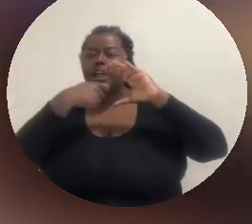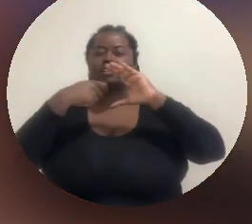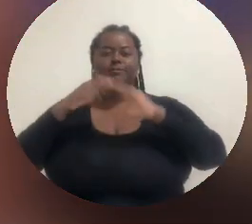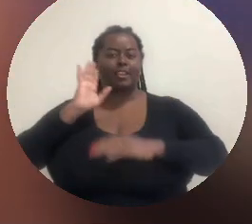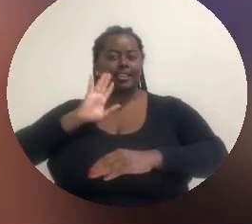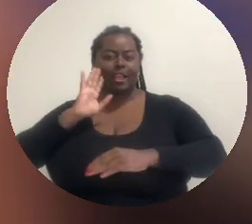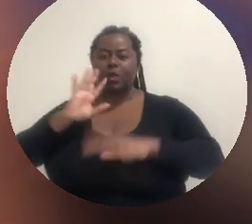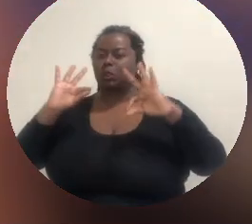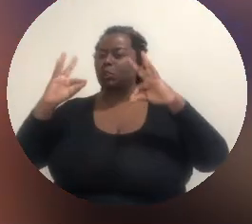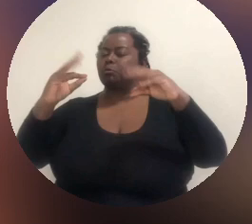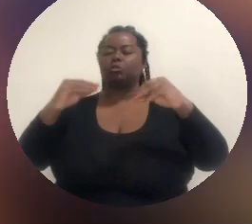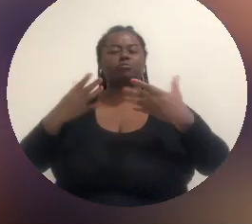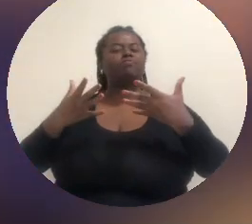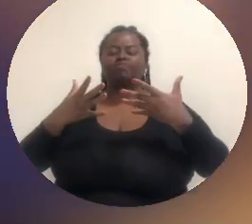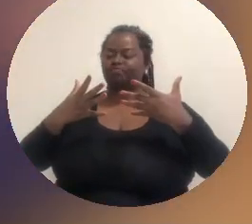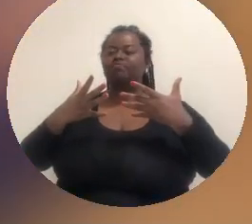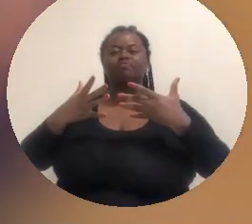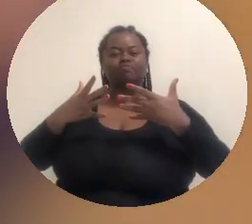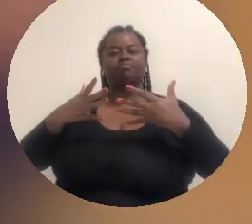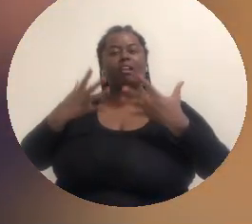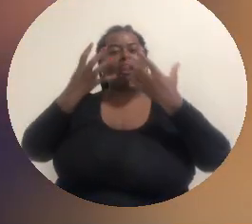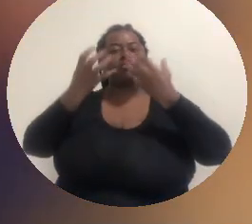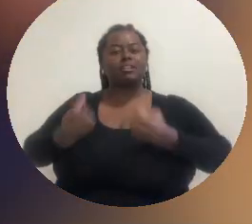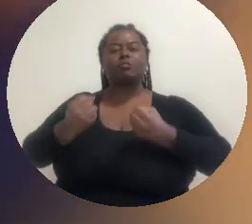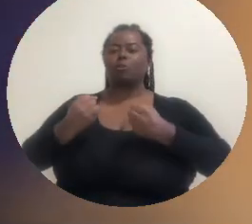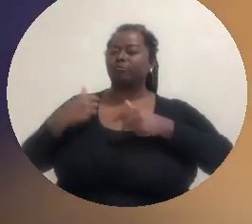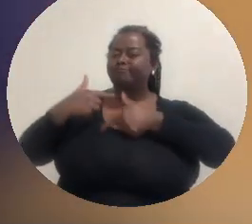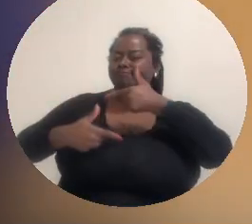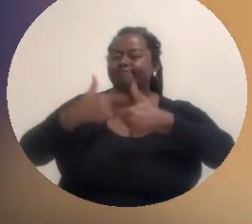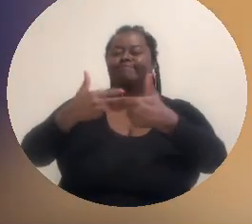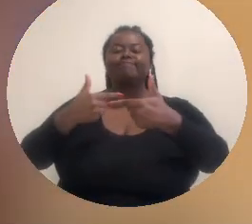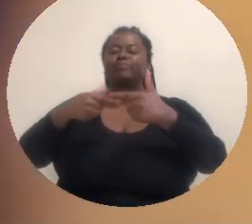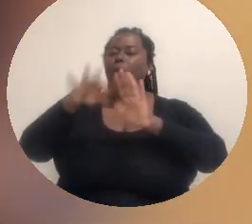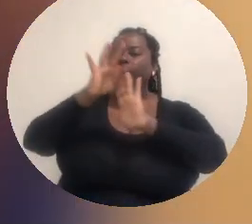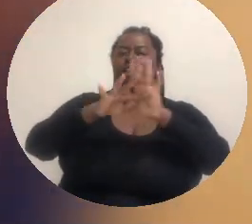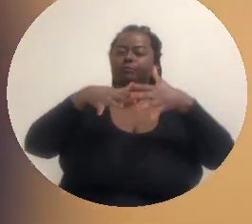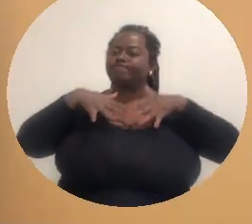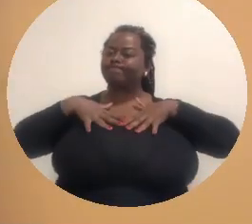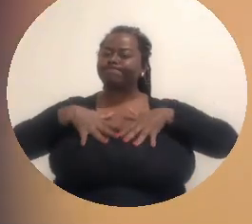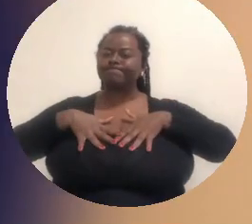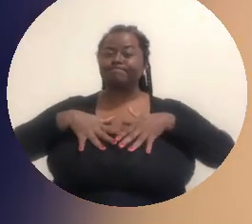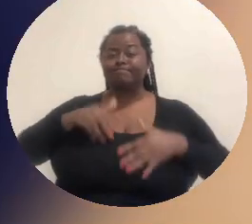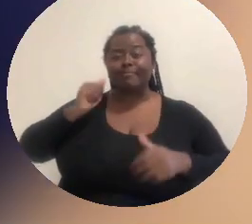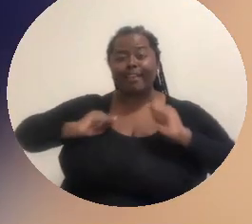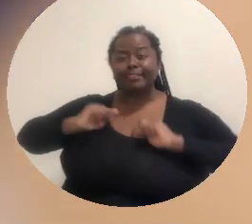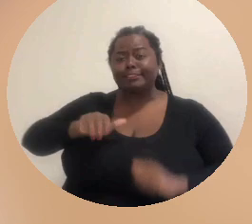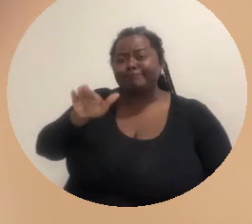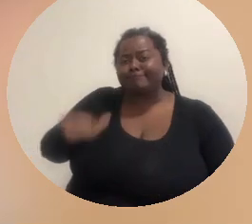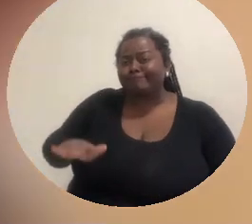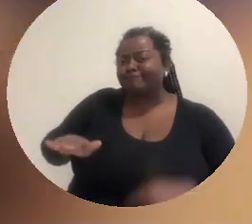A Sabrina foi a atriz, desempenhou legal o papel dela, texto. A nossa atriz mirim foi excelente.